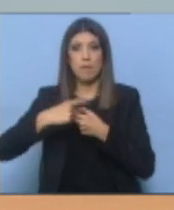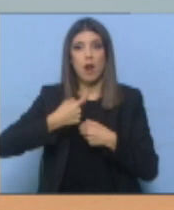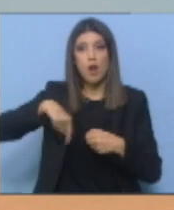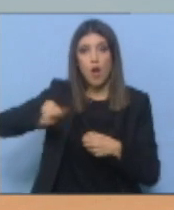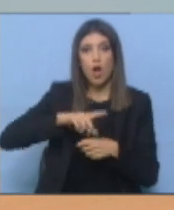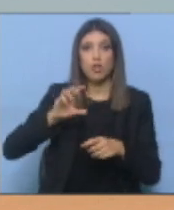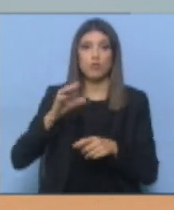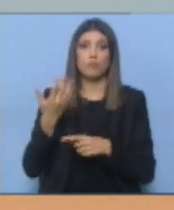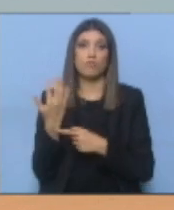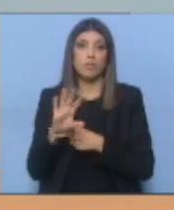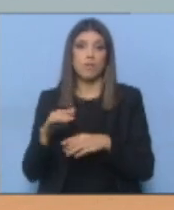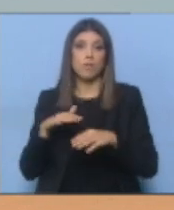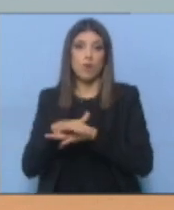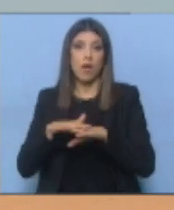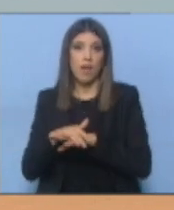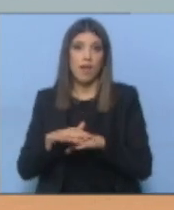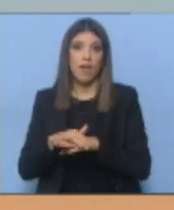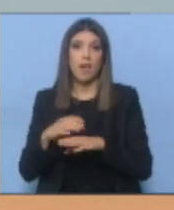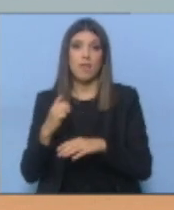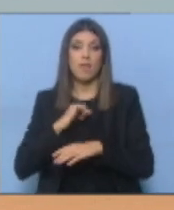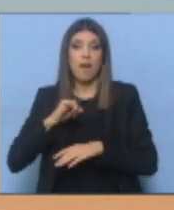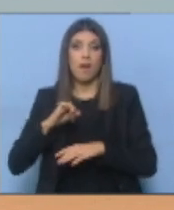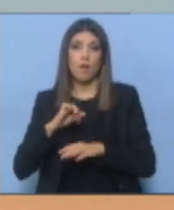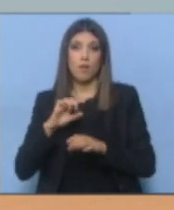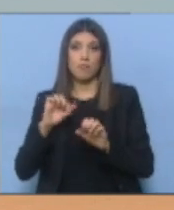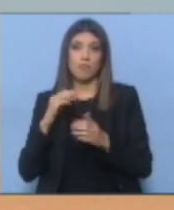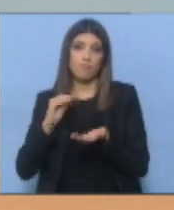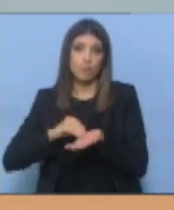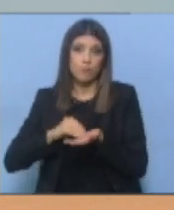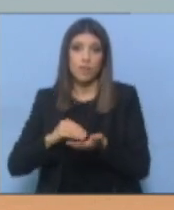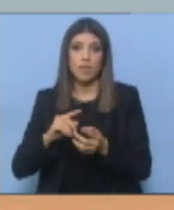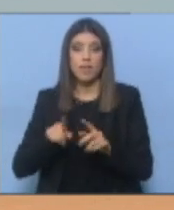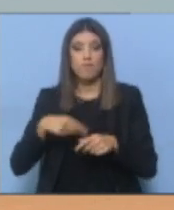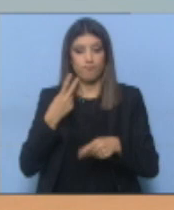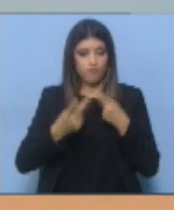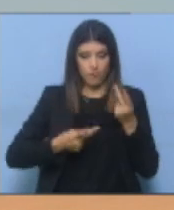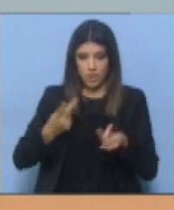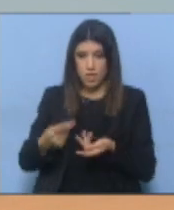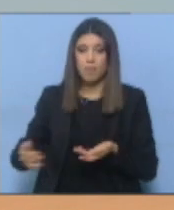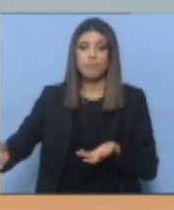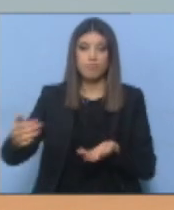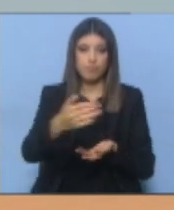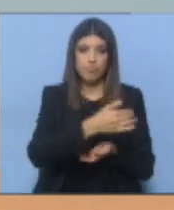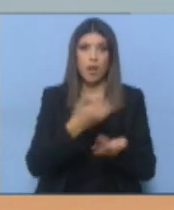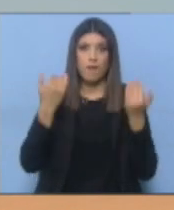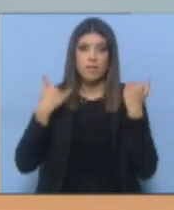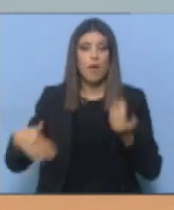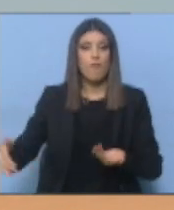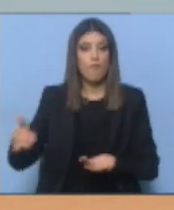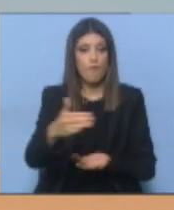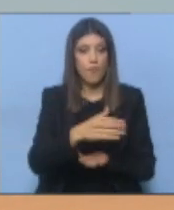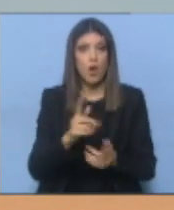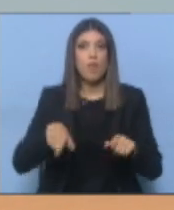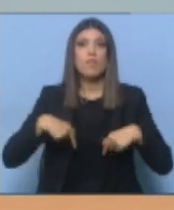Antipobreza. Portanto, fizemos toda essa recolha, toda essa análise de informação e, a partir daí, avaliámos estas 5 áreas de acordo com